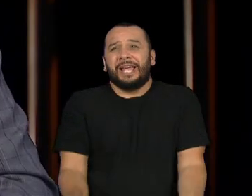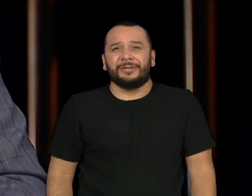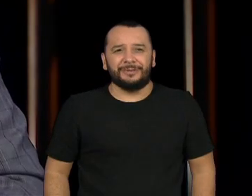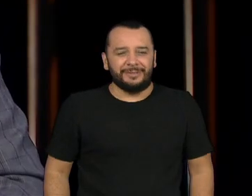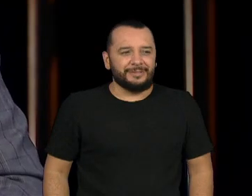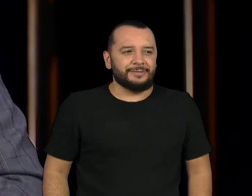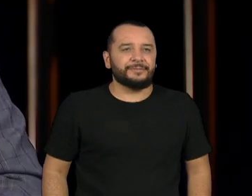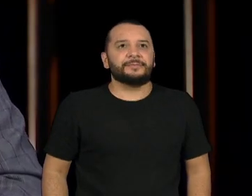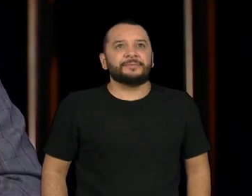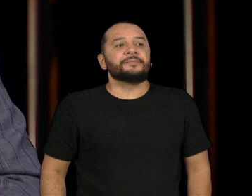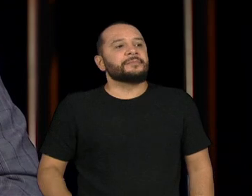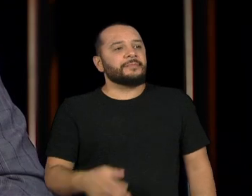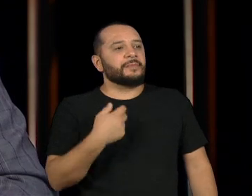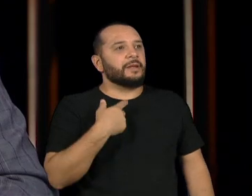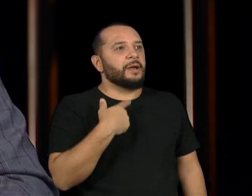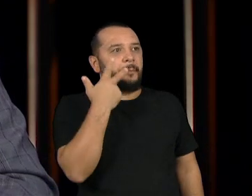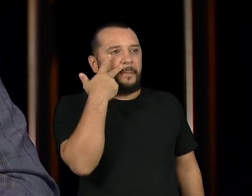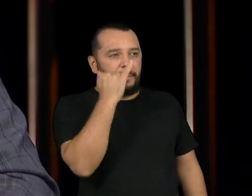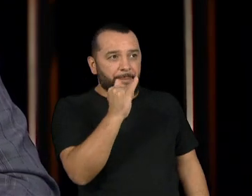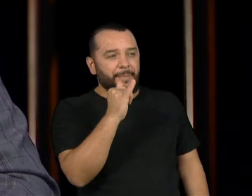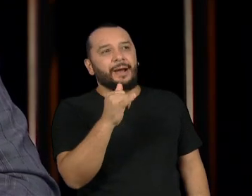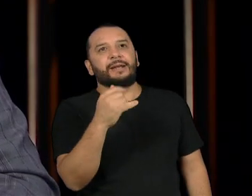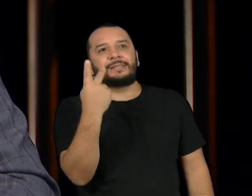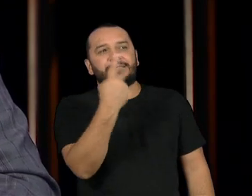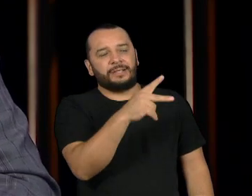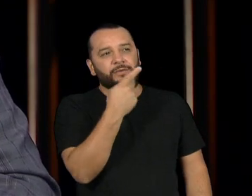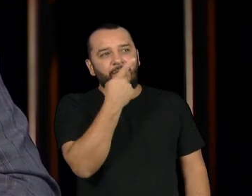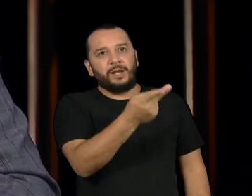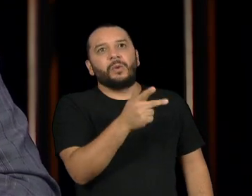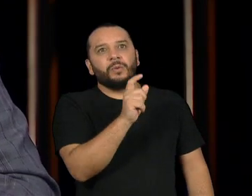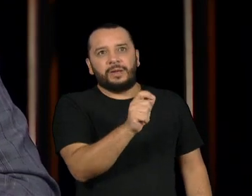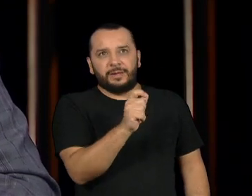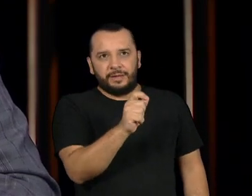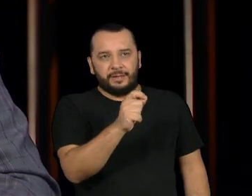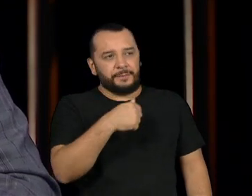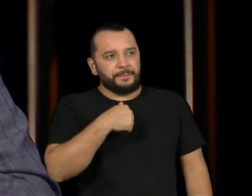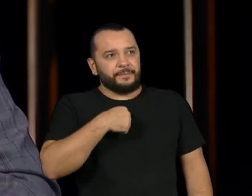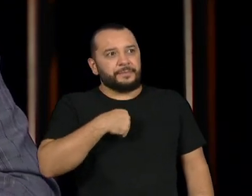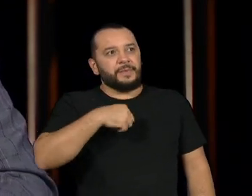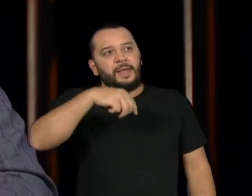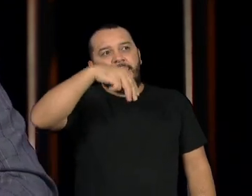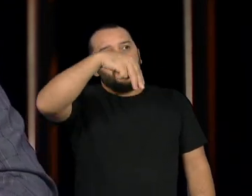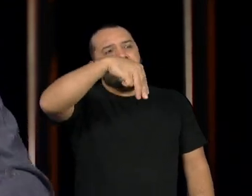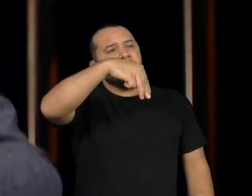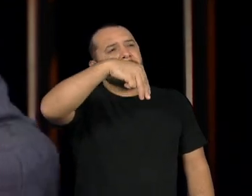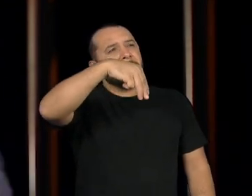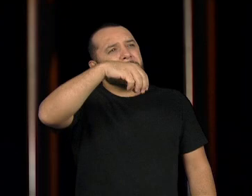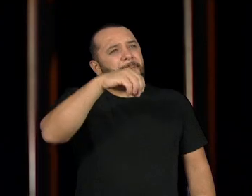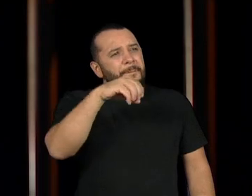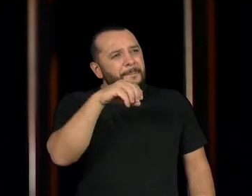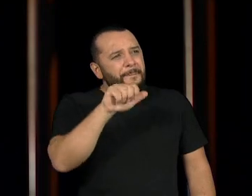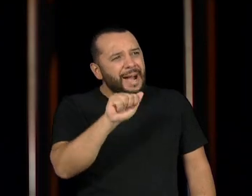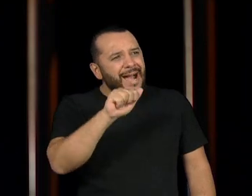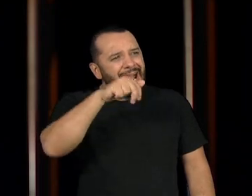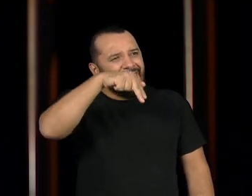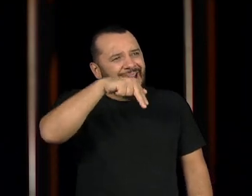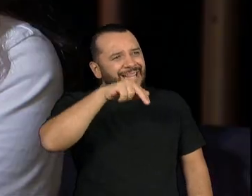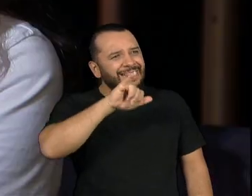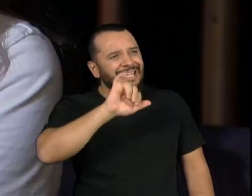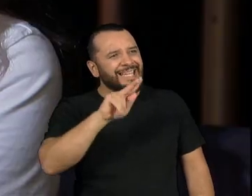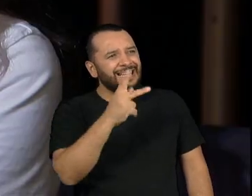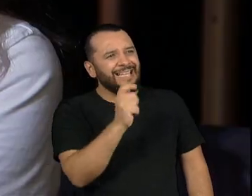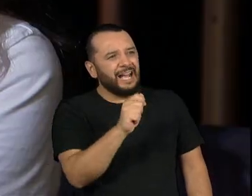E o seu pai falando que a manilha, né, que você usava era menor que a que ele usa no